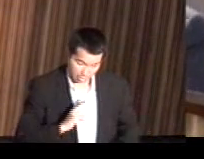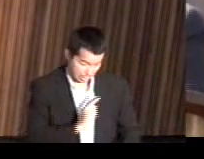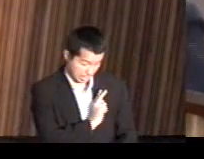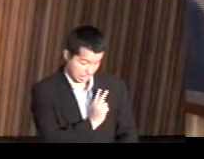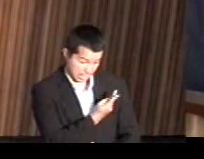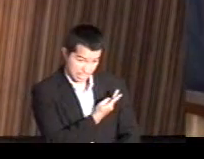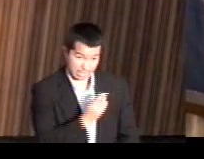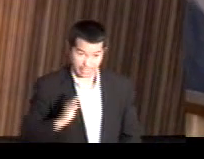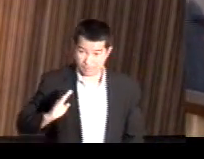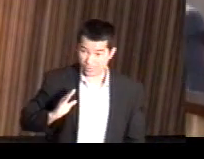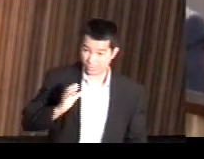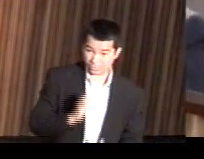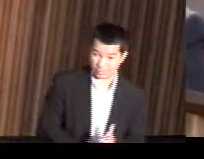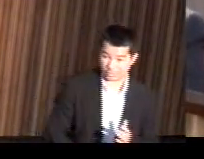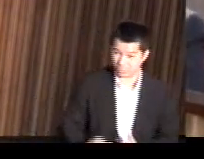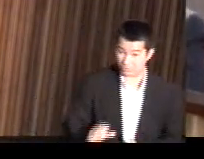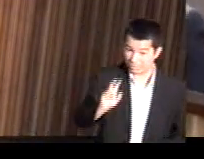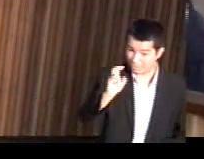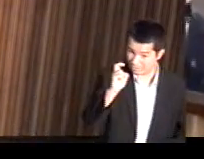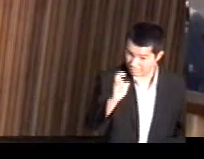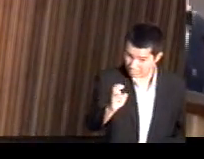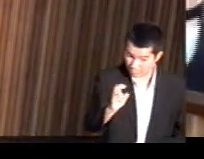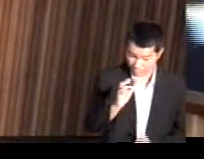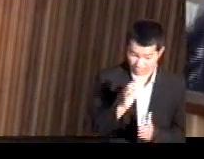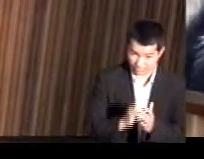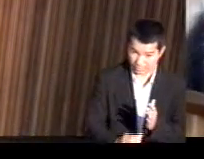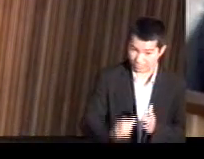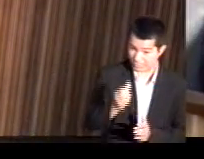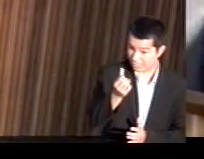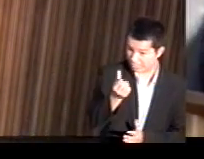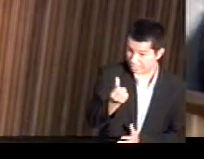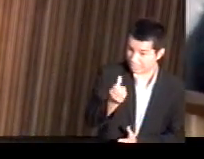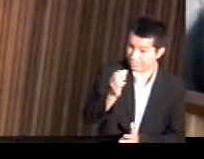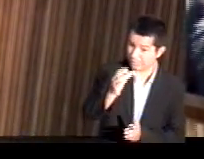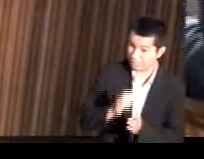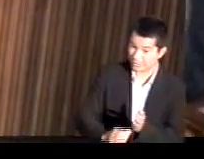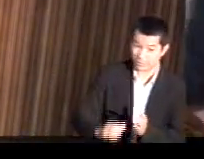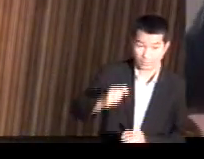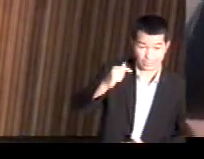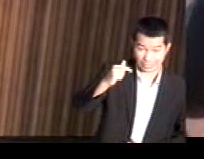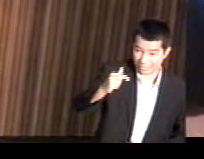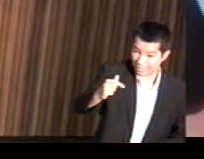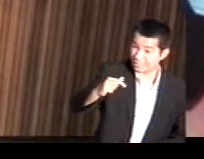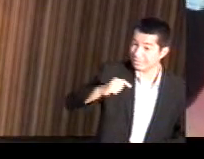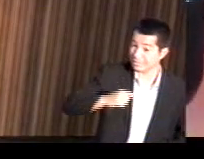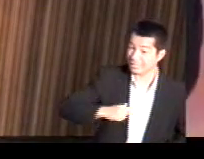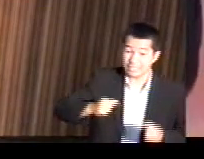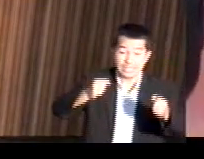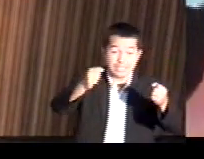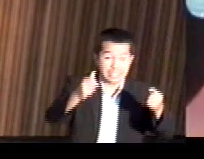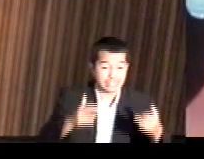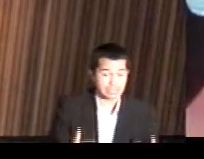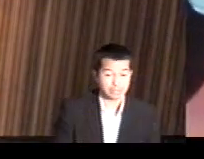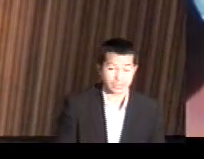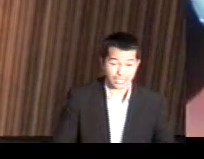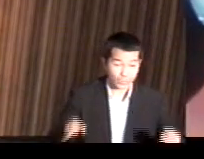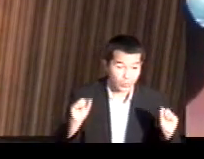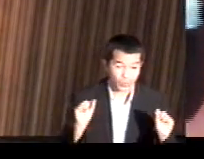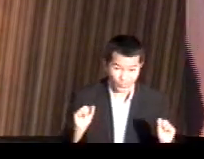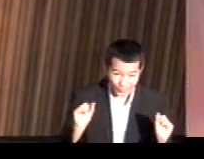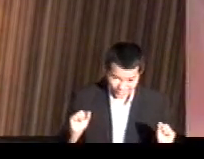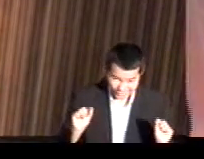7, ele vai deixar claro que Melquisedeque é um tipo do Messias, que estava lá no